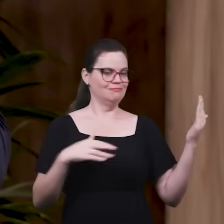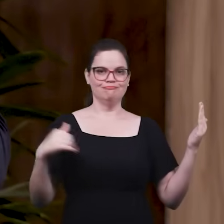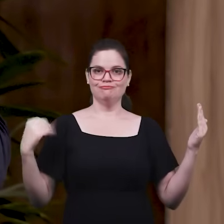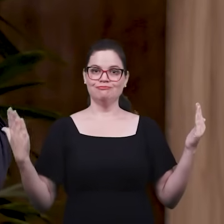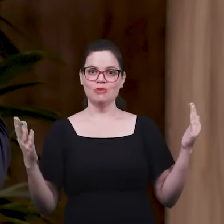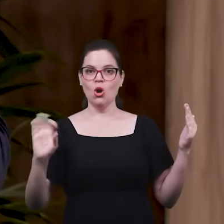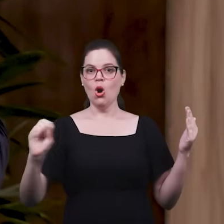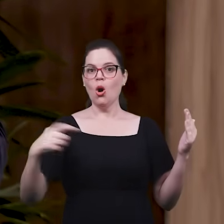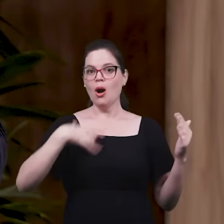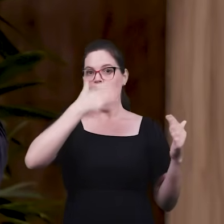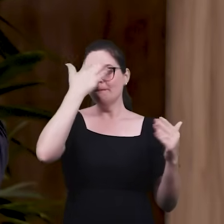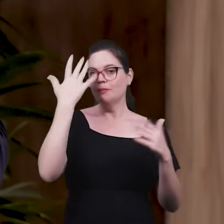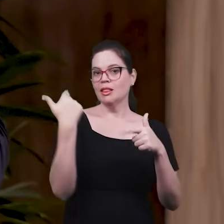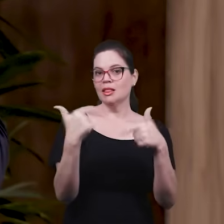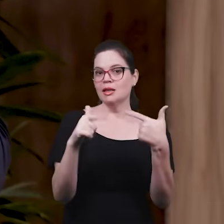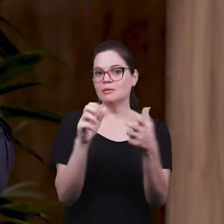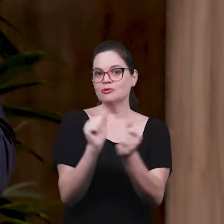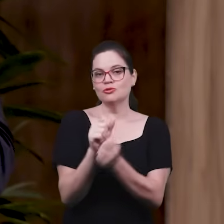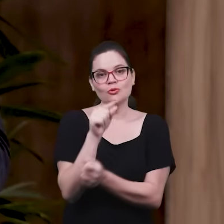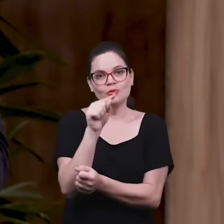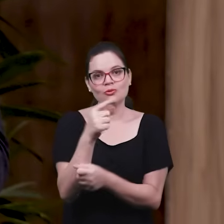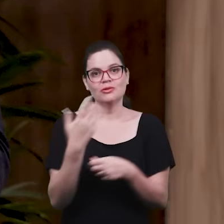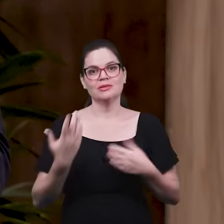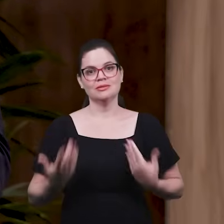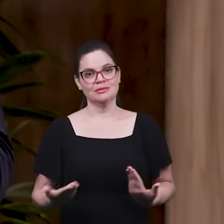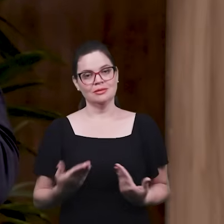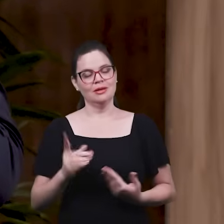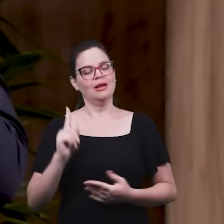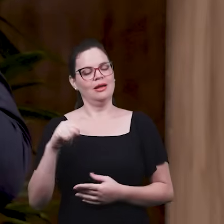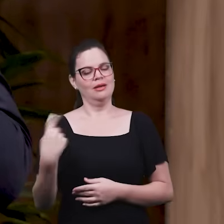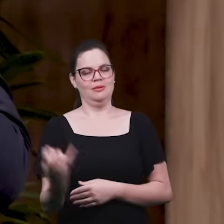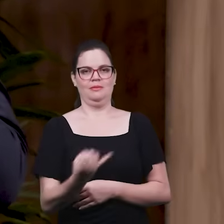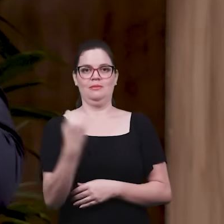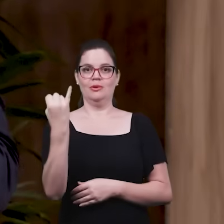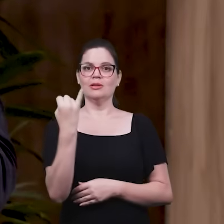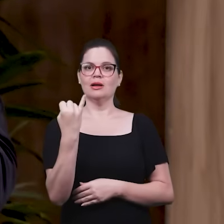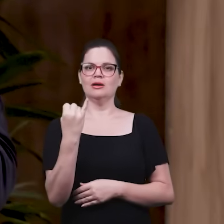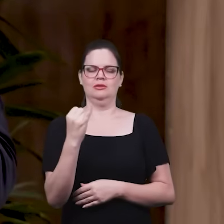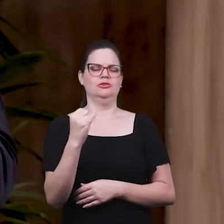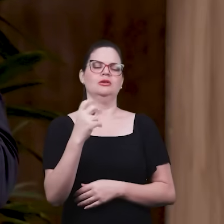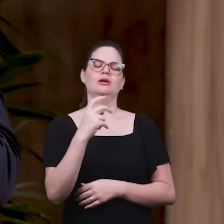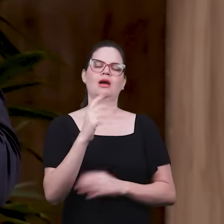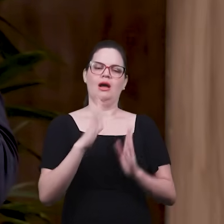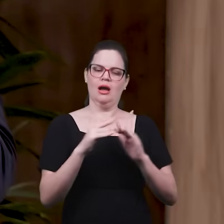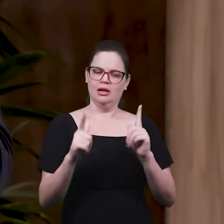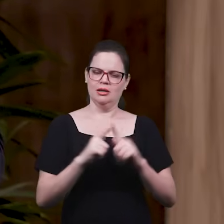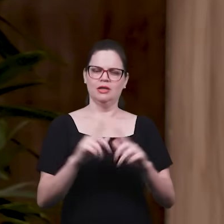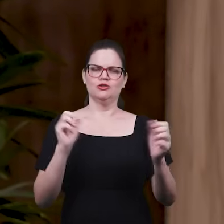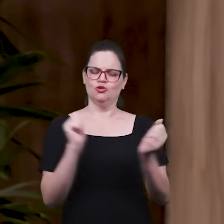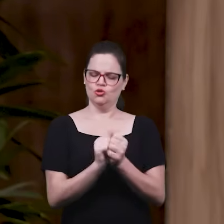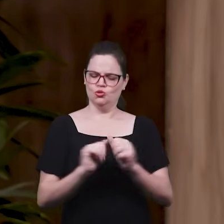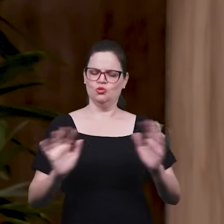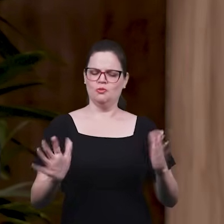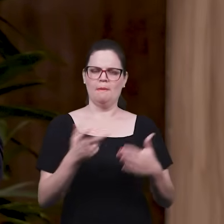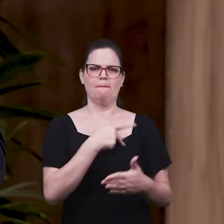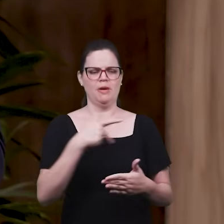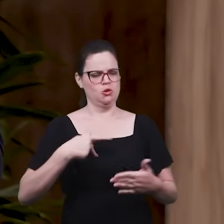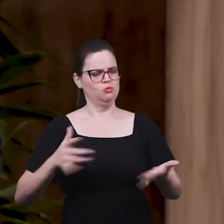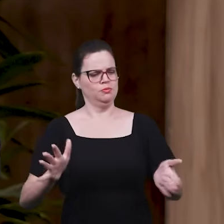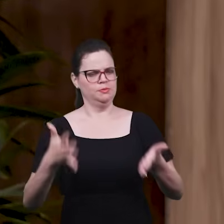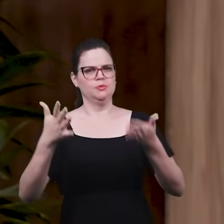pessoa que trabalha contigo. É importante, lógico, o amparo da igreja, essa motivação dos pastores,